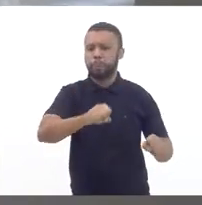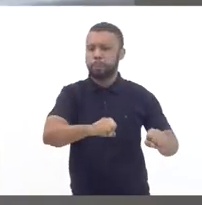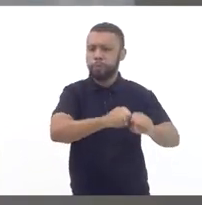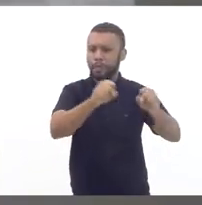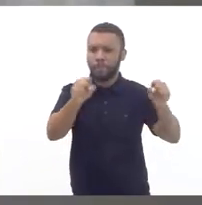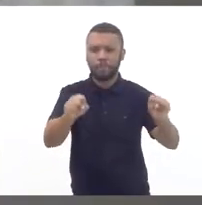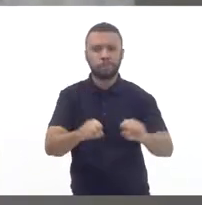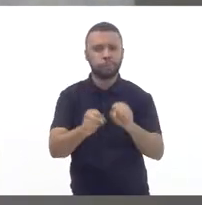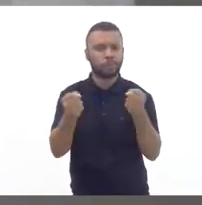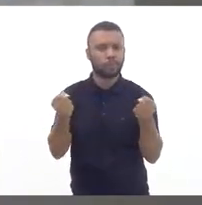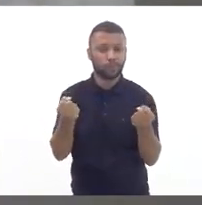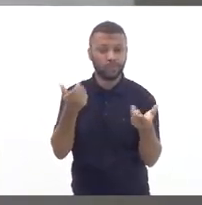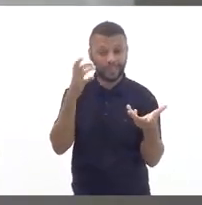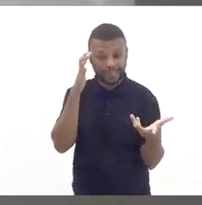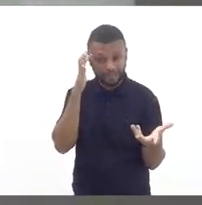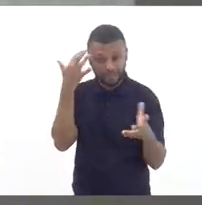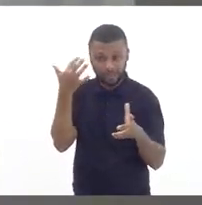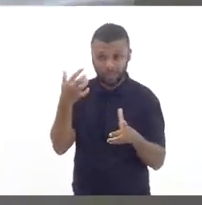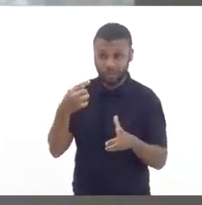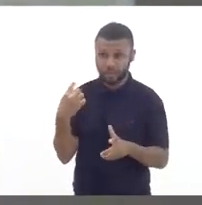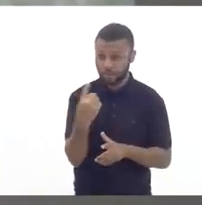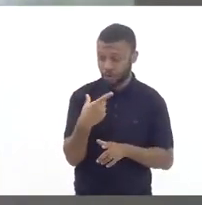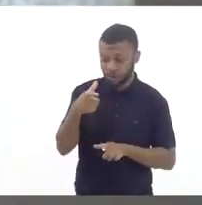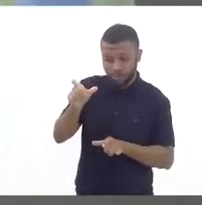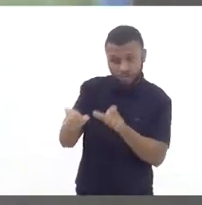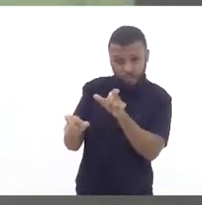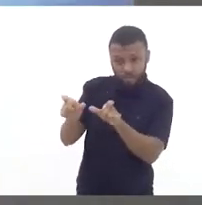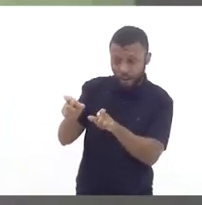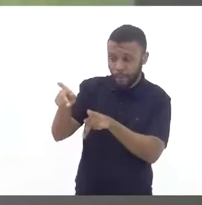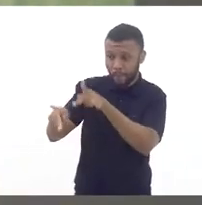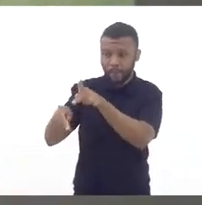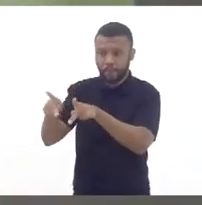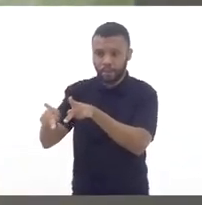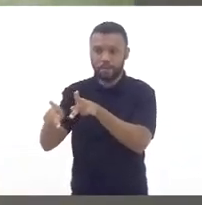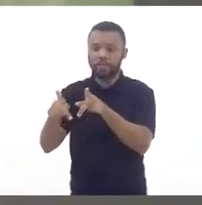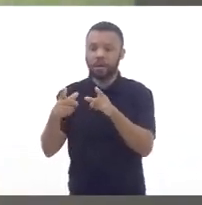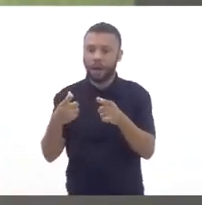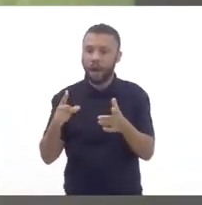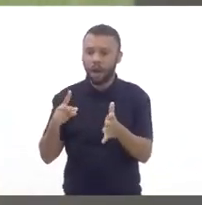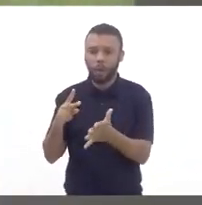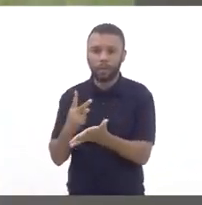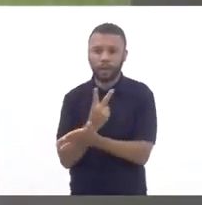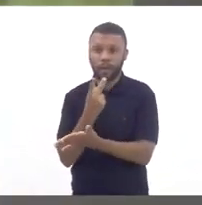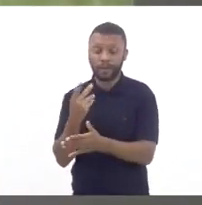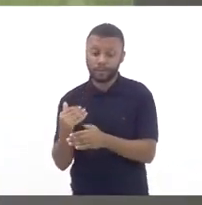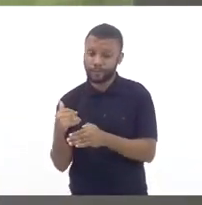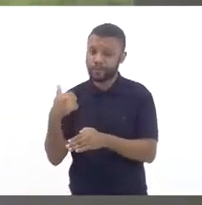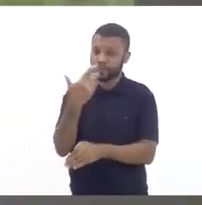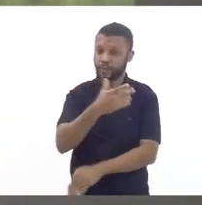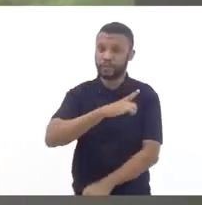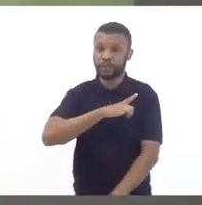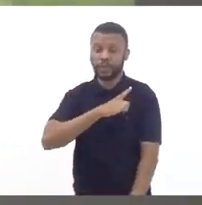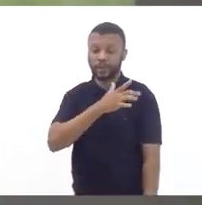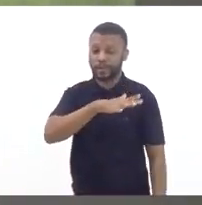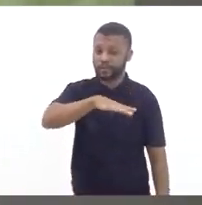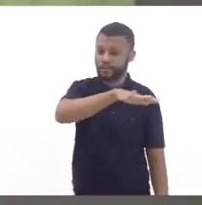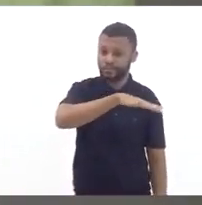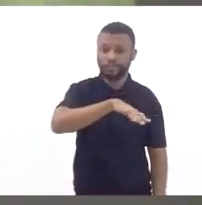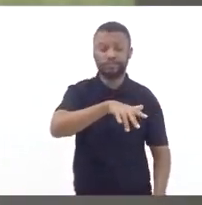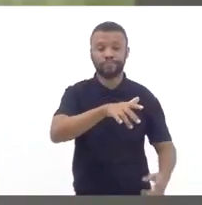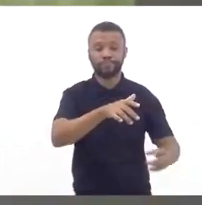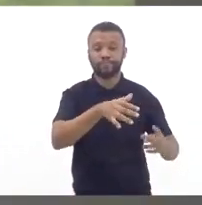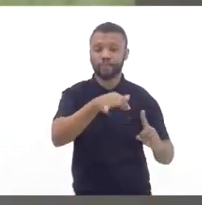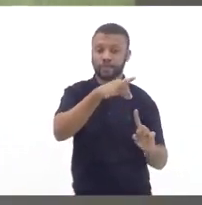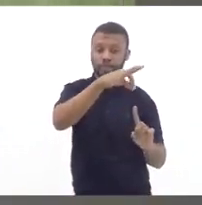Essa é a situação que os passageiros enfrentam. Do outro lado aqui a gente tem essa outra parte da estação, onde não